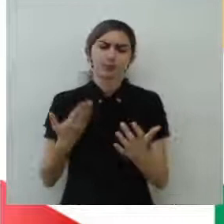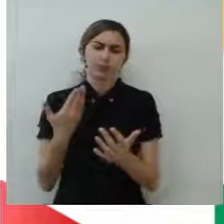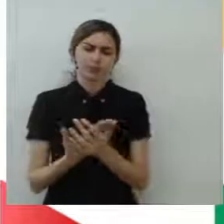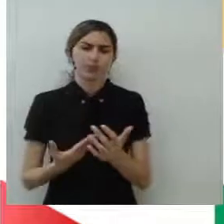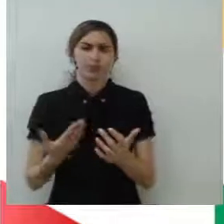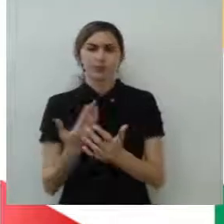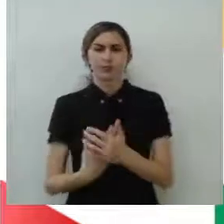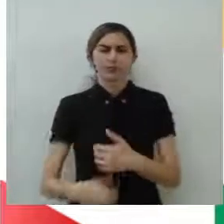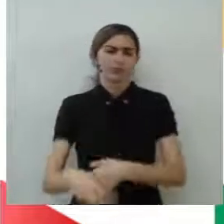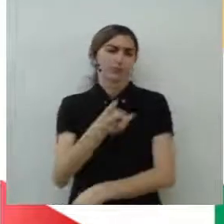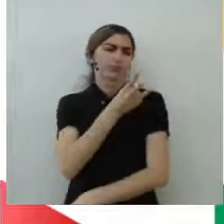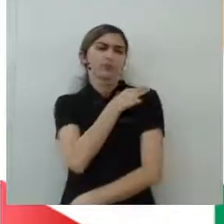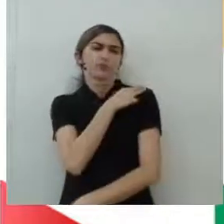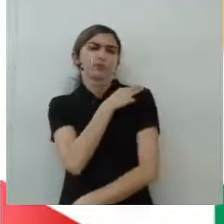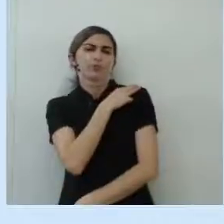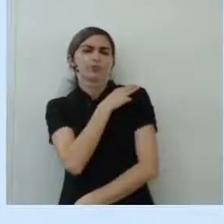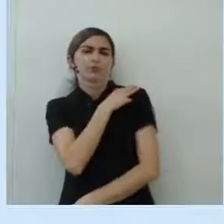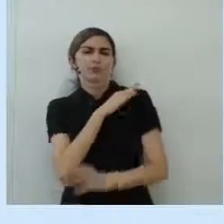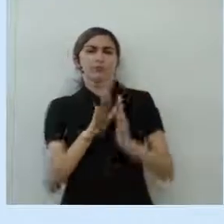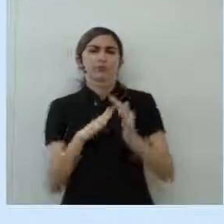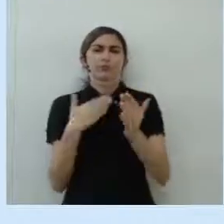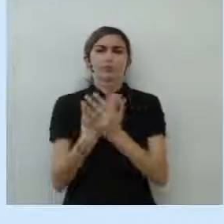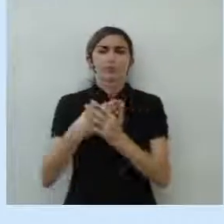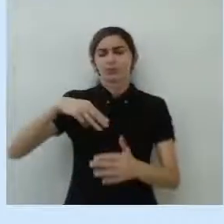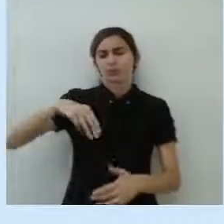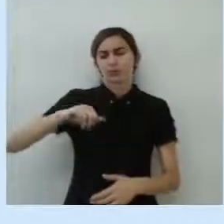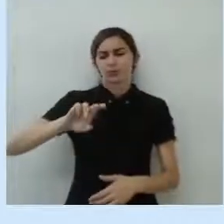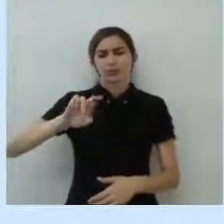fazer o ensino médio na Escola